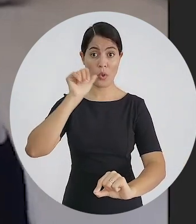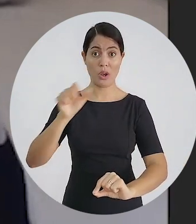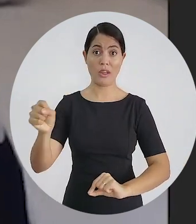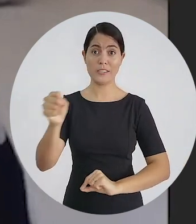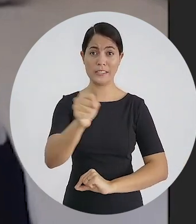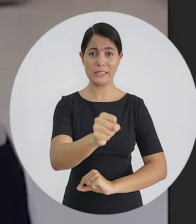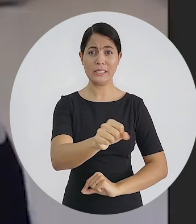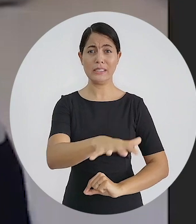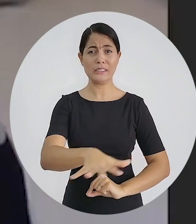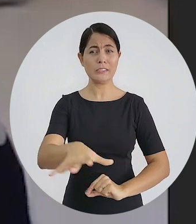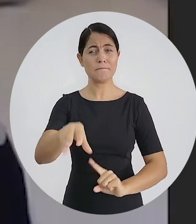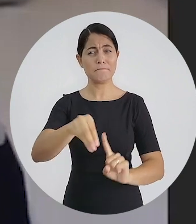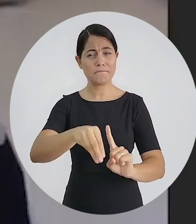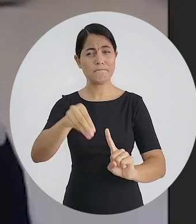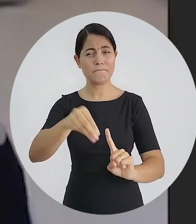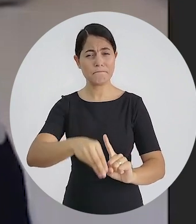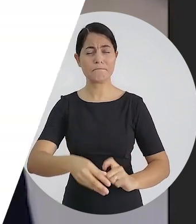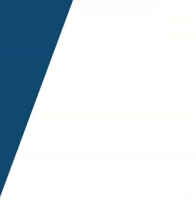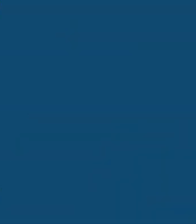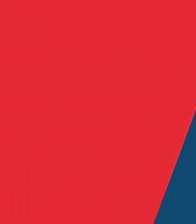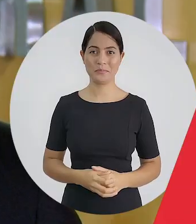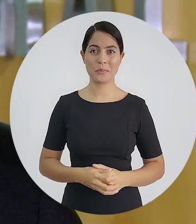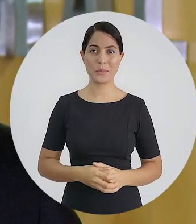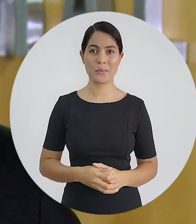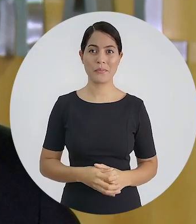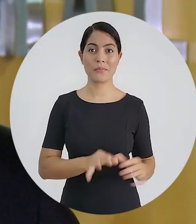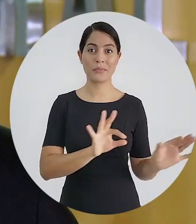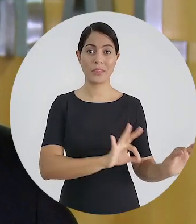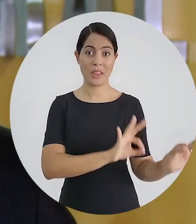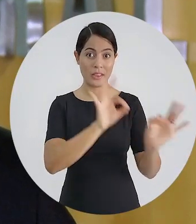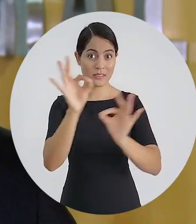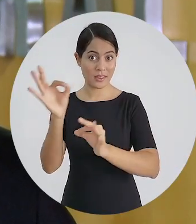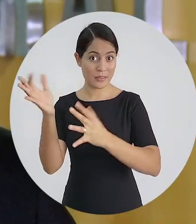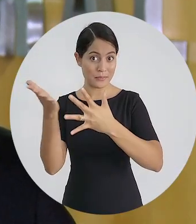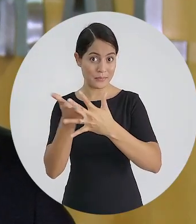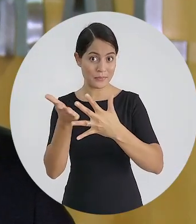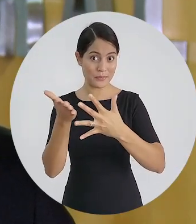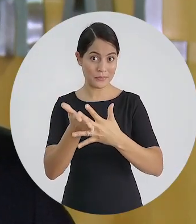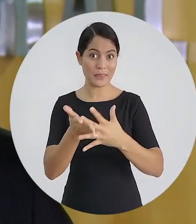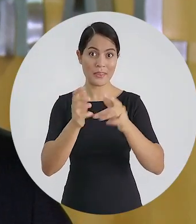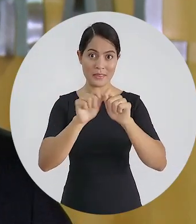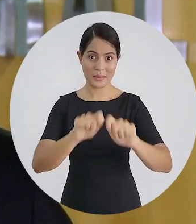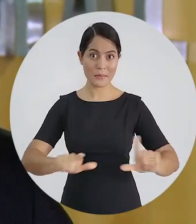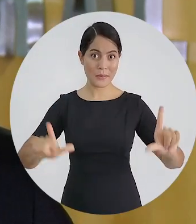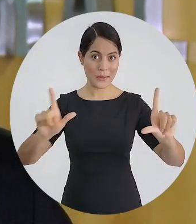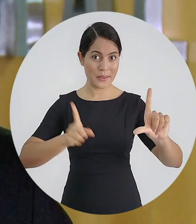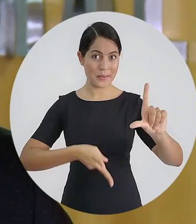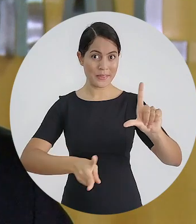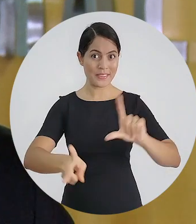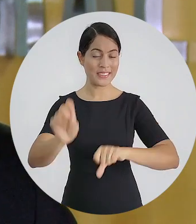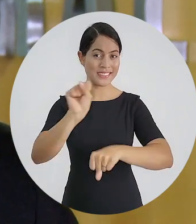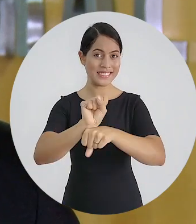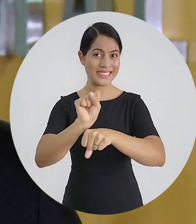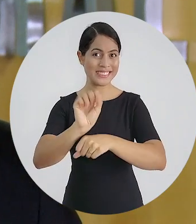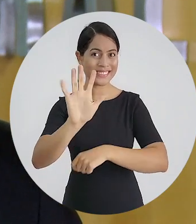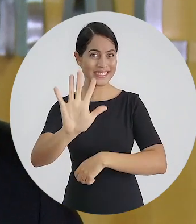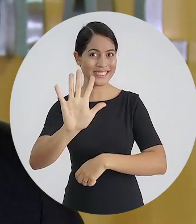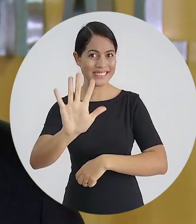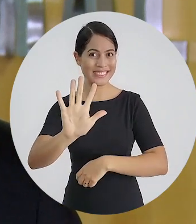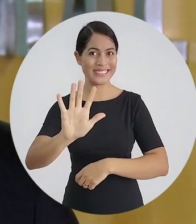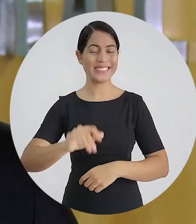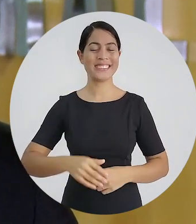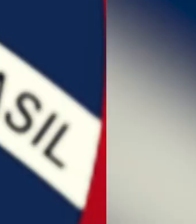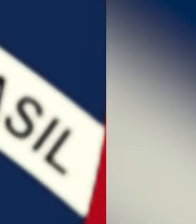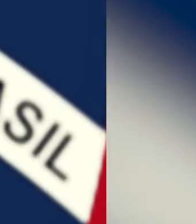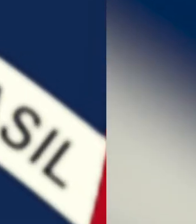em situação de vulnerabilidade. Nós vamos para um breve intervalo e voltamos em instantes. Não